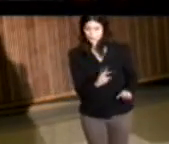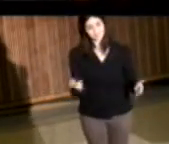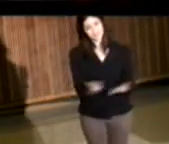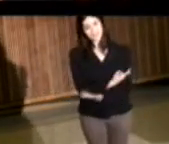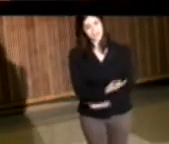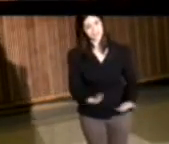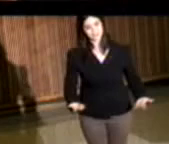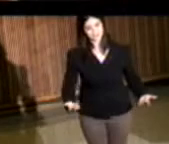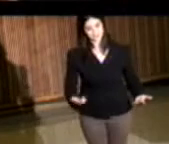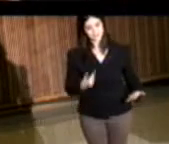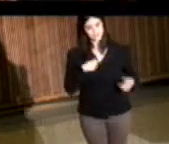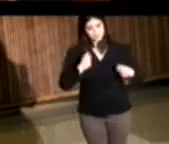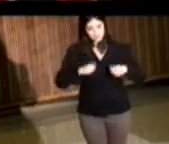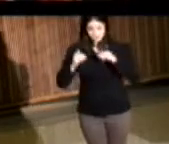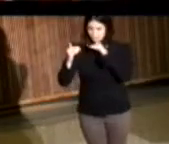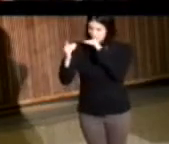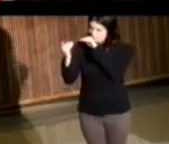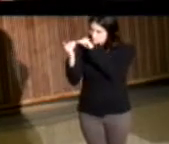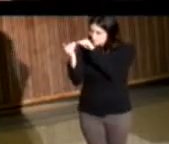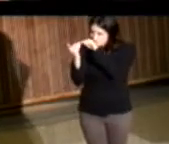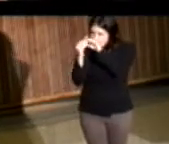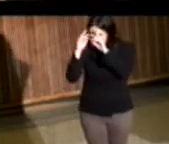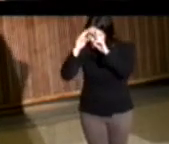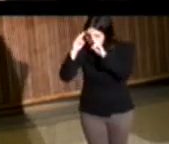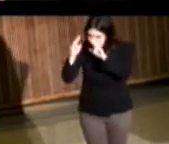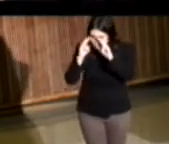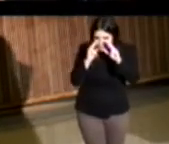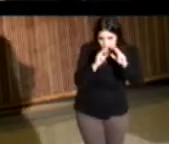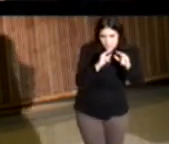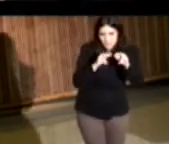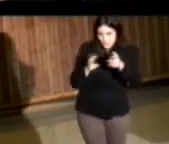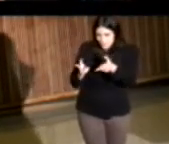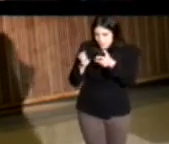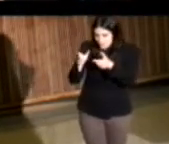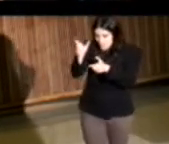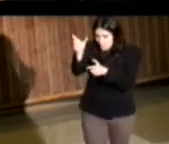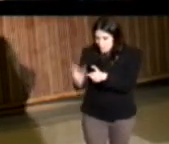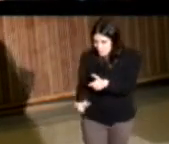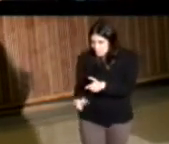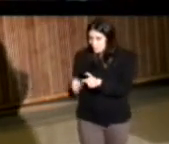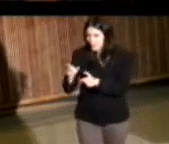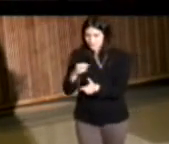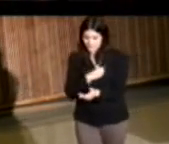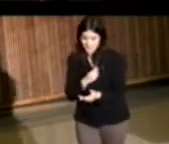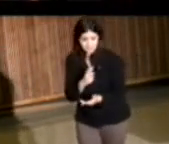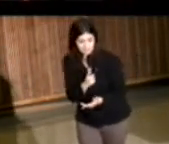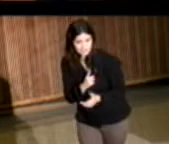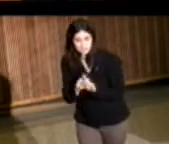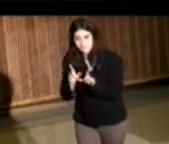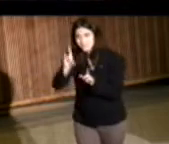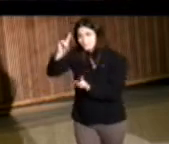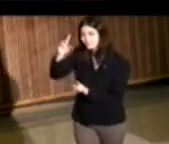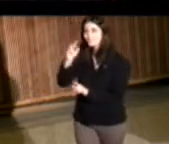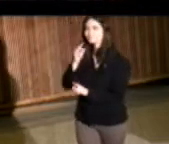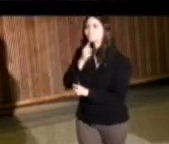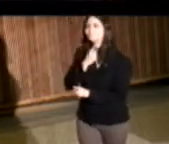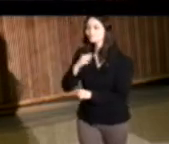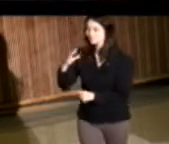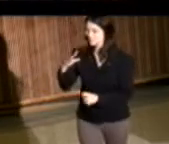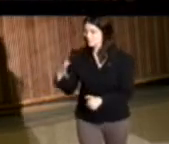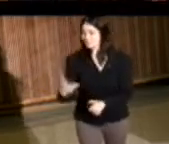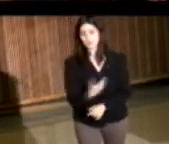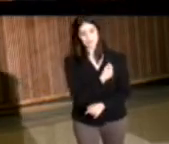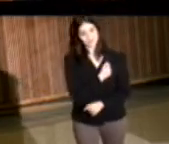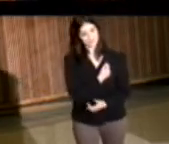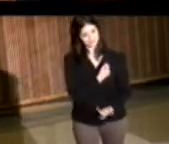Eu consigo não apenas ver o potencial de Deus naquela vida, mas eu consigo fazer o que Jesus ensinou, que é